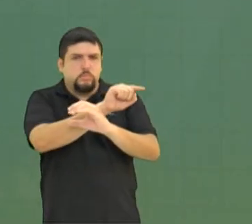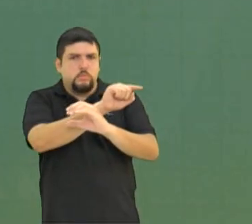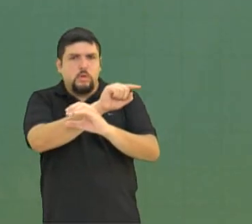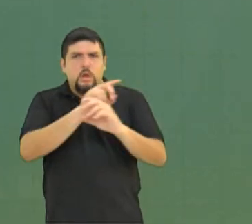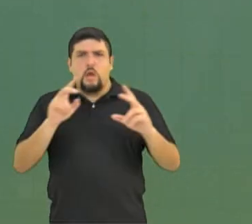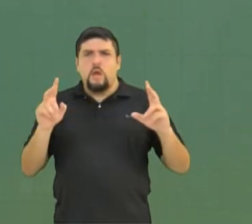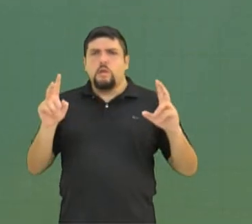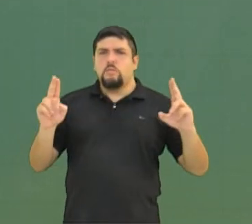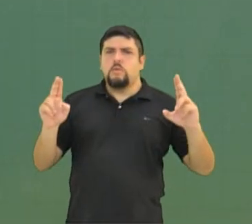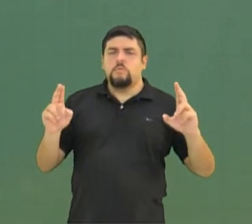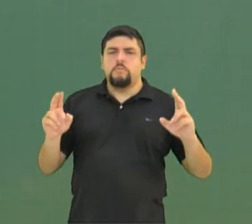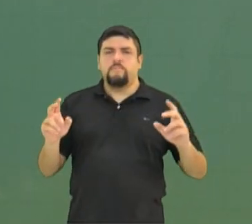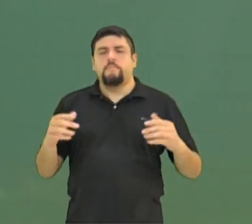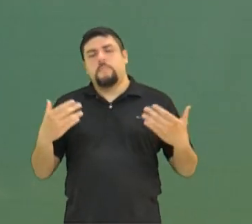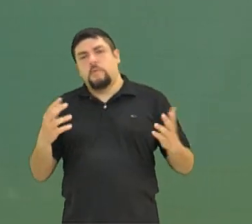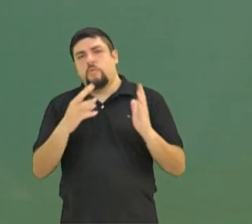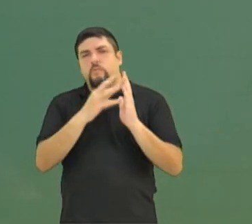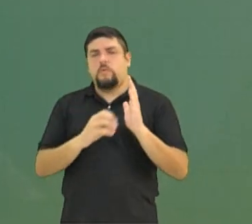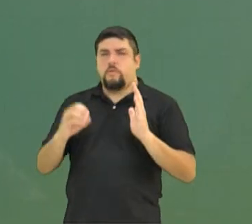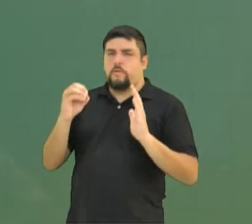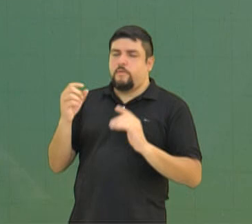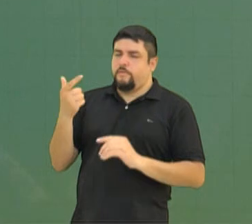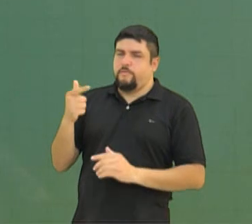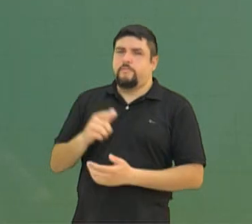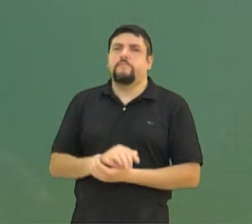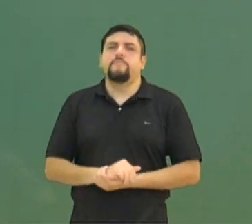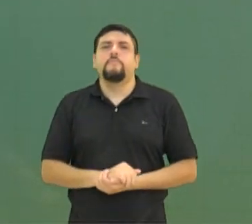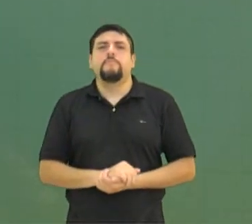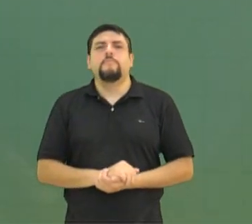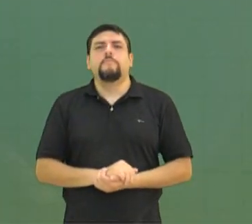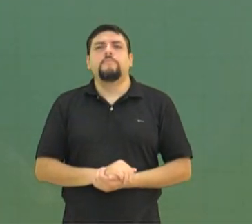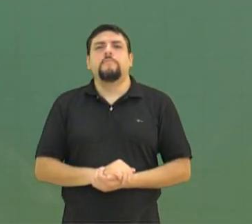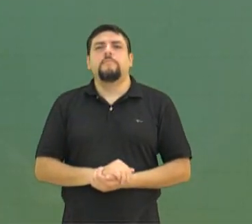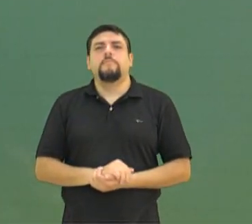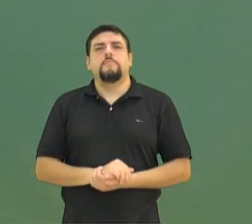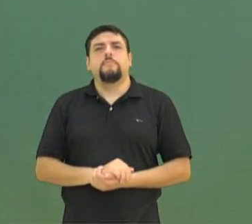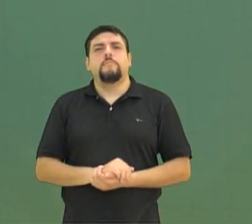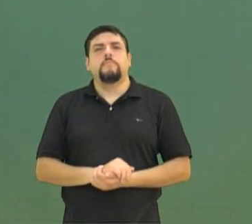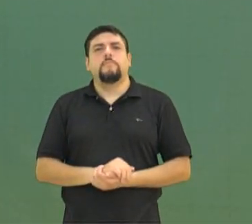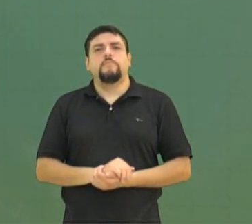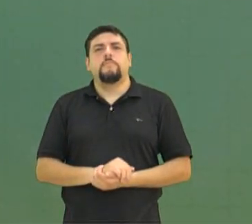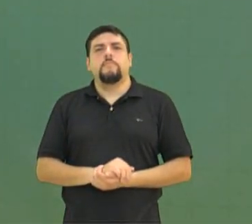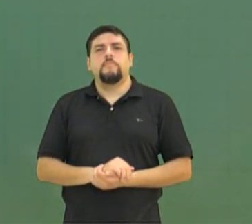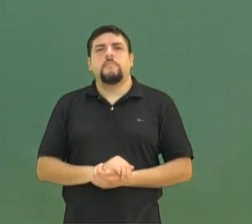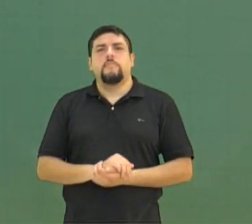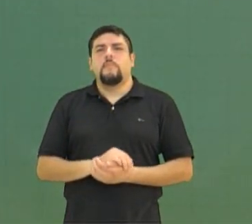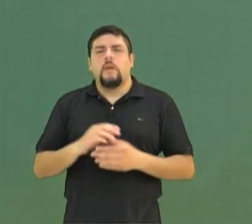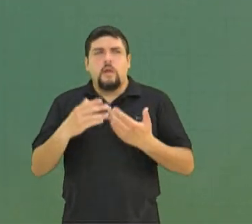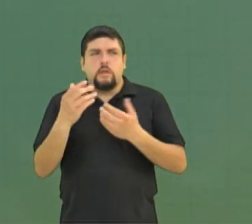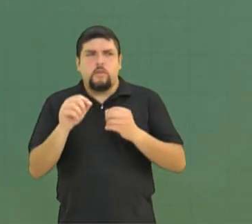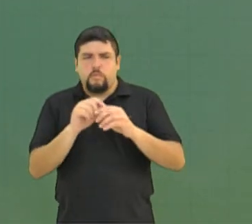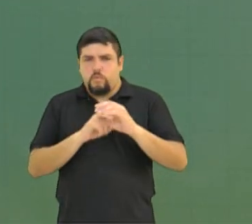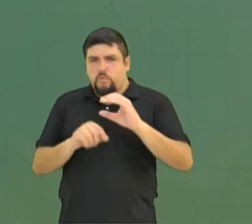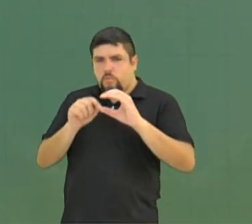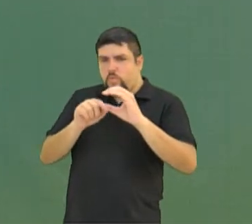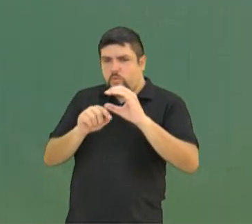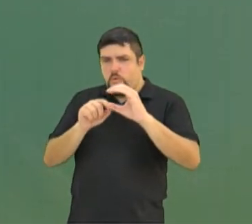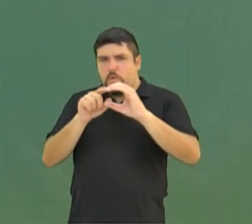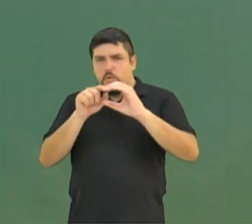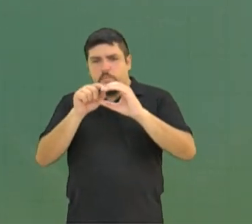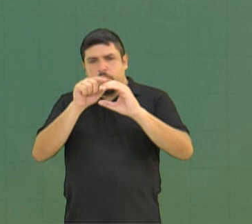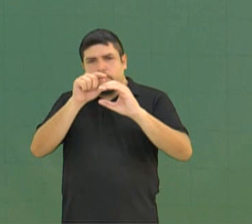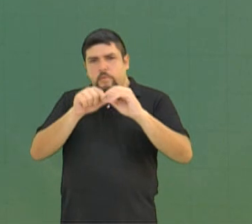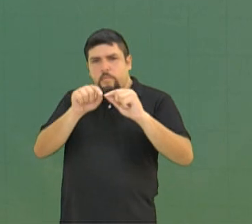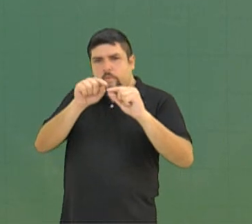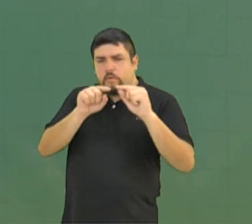existe isomeria óptica. Nesse caso aqui, ó, é como se aqui para baixo tivesse um hidrogênio, tá, galerinha? Beleza?